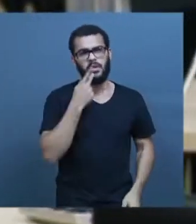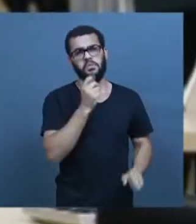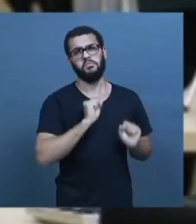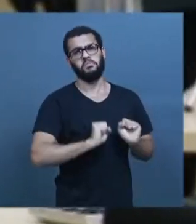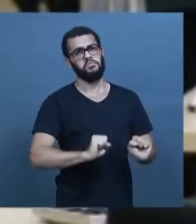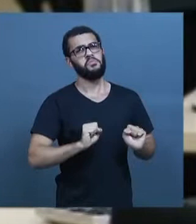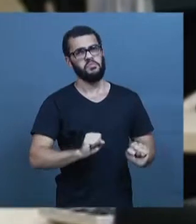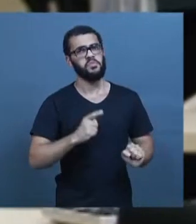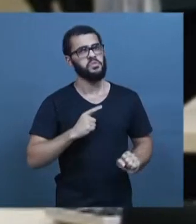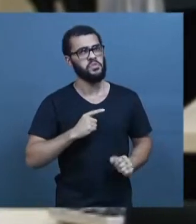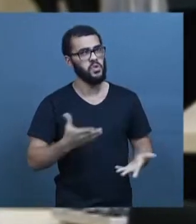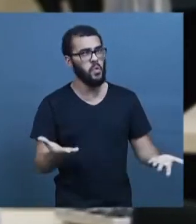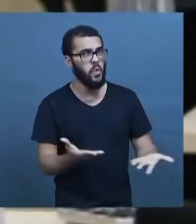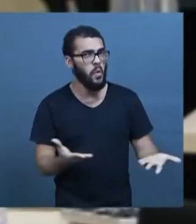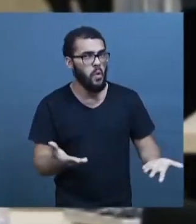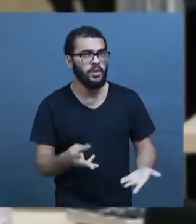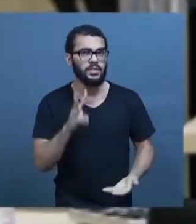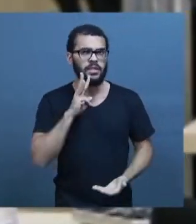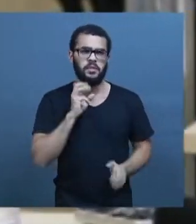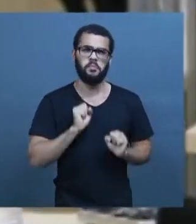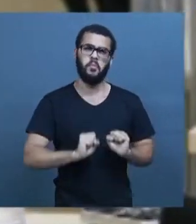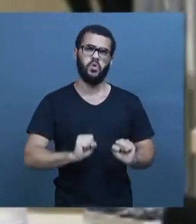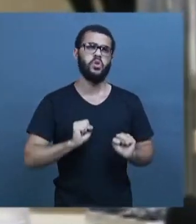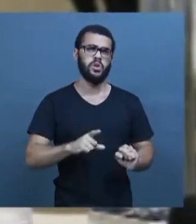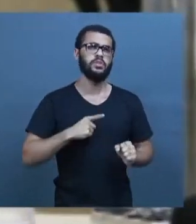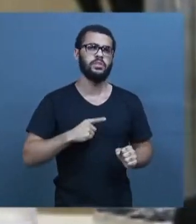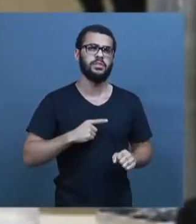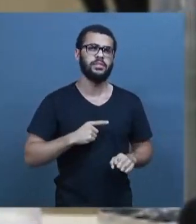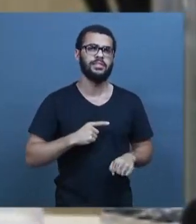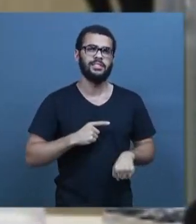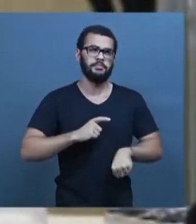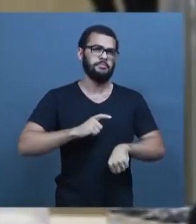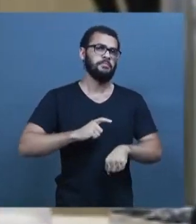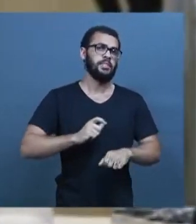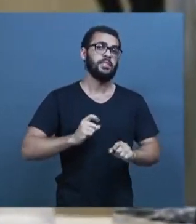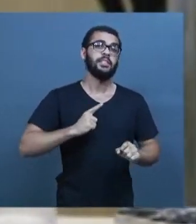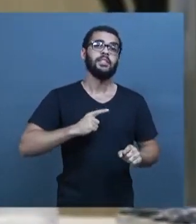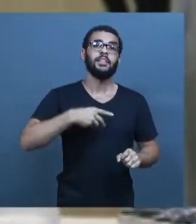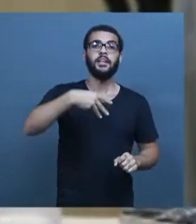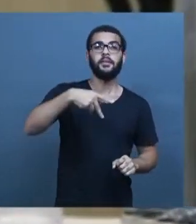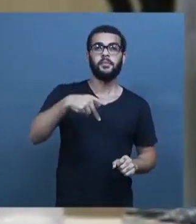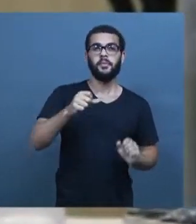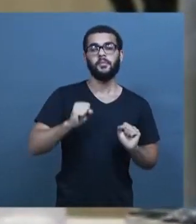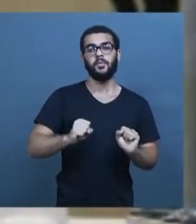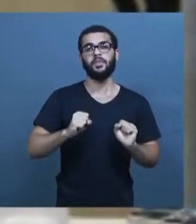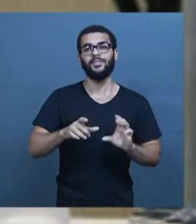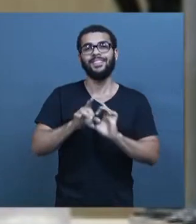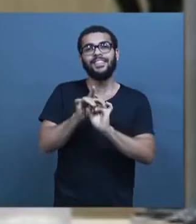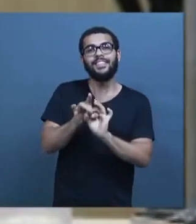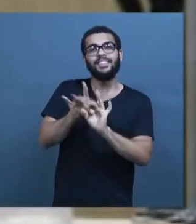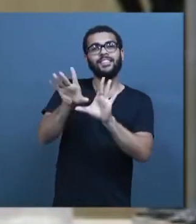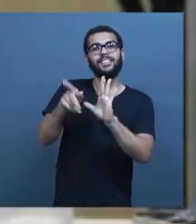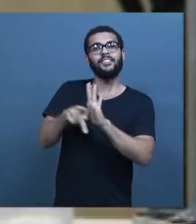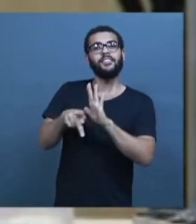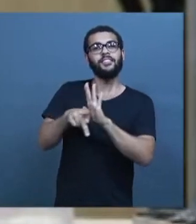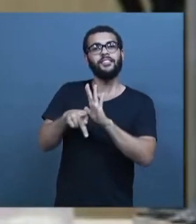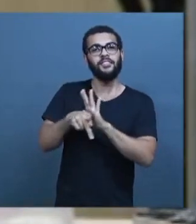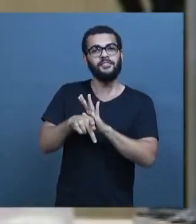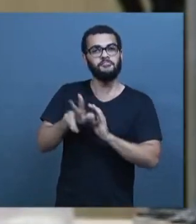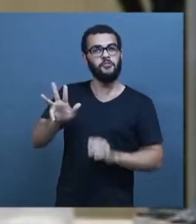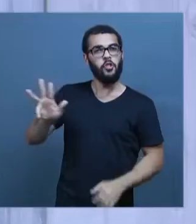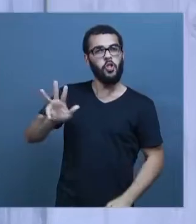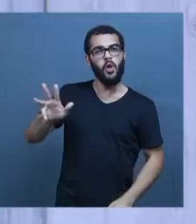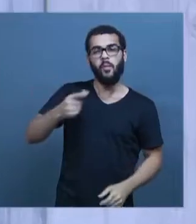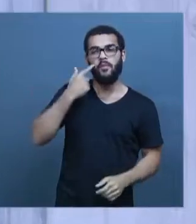sessão desta terça-feira, que se concedesse uma medida para que Lula aguardasse em liberdade o julgamento do habeas